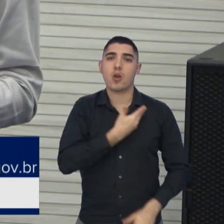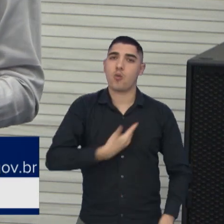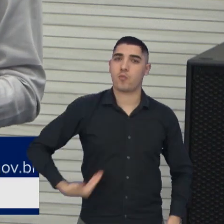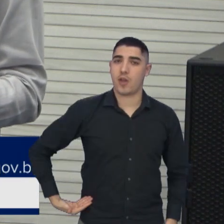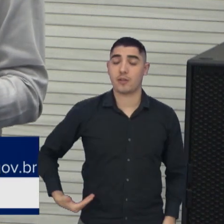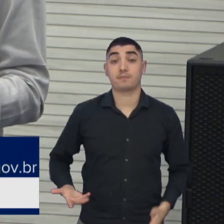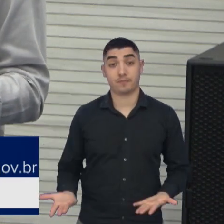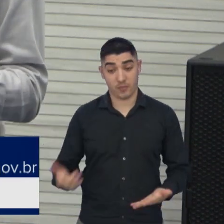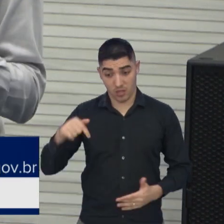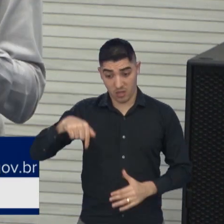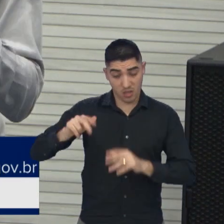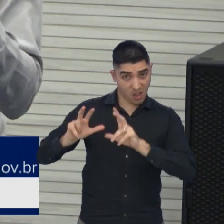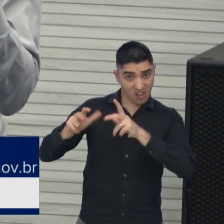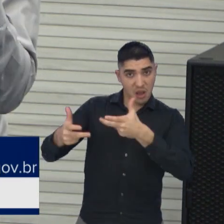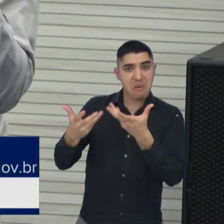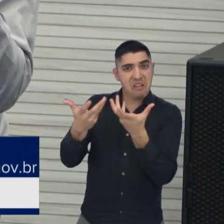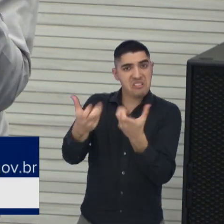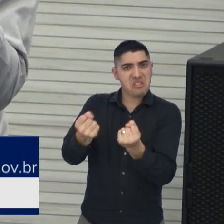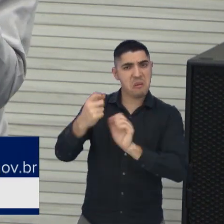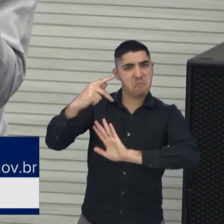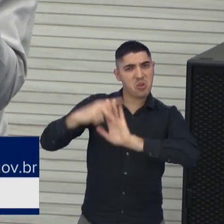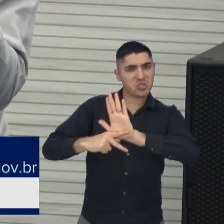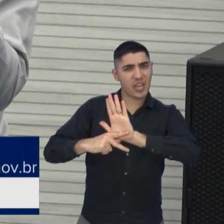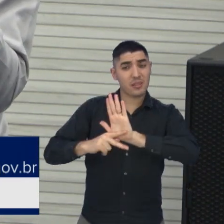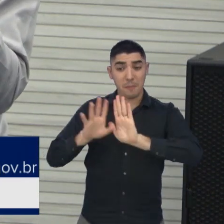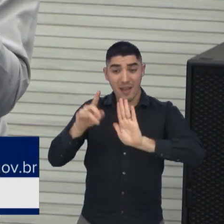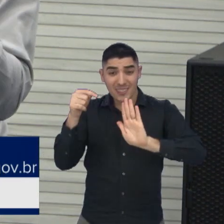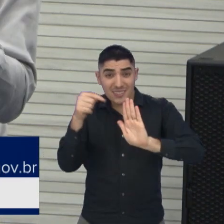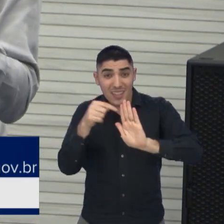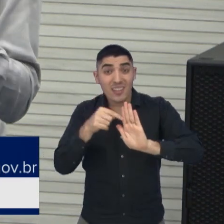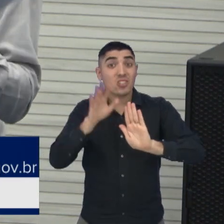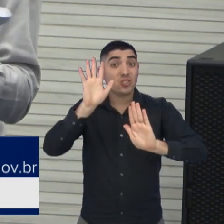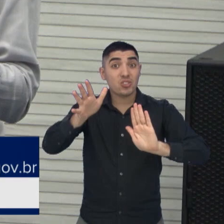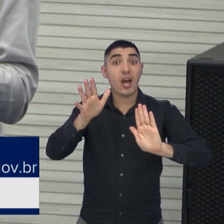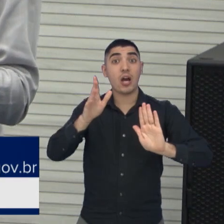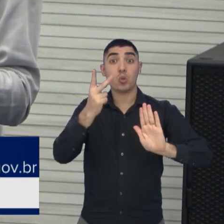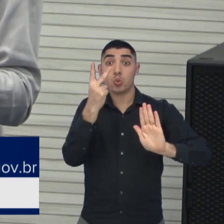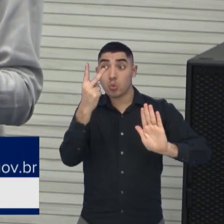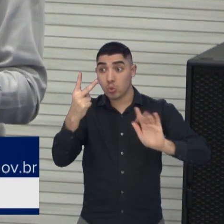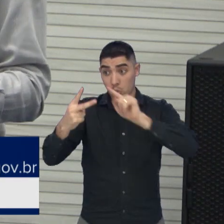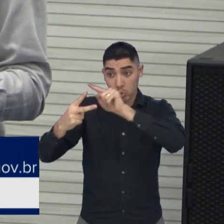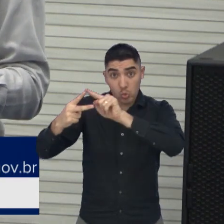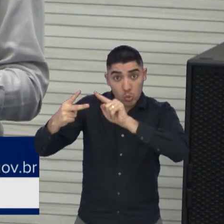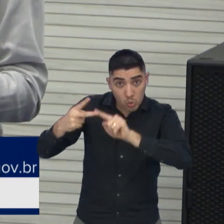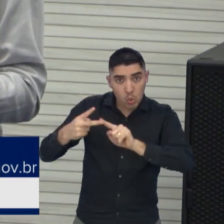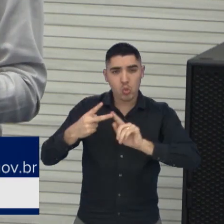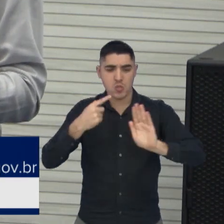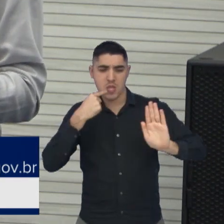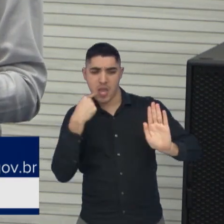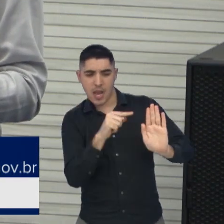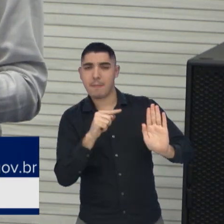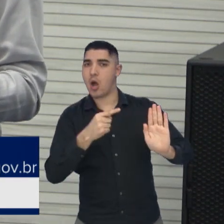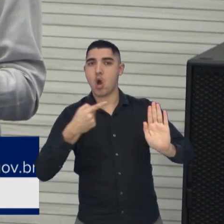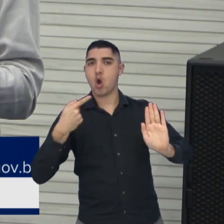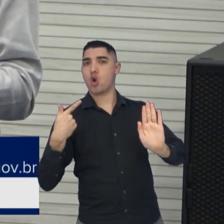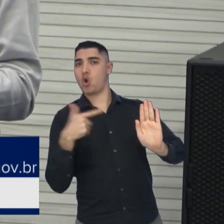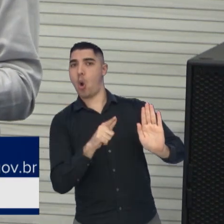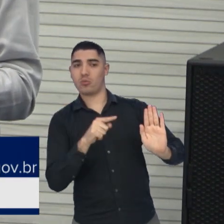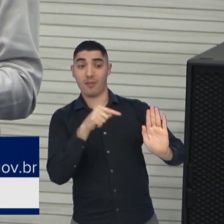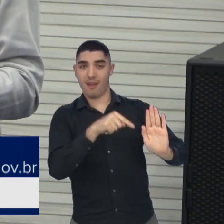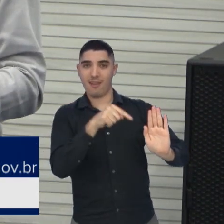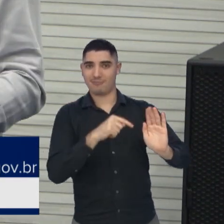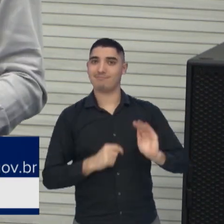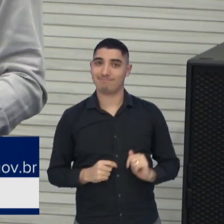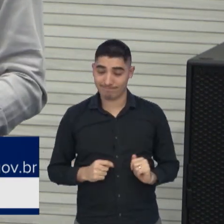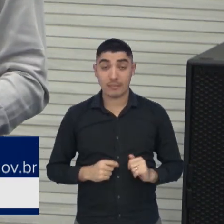um projeto que tinha tomado 2 decisões judiciais, primeira e segunda instância, contrário. Então,